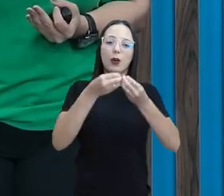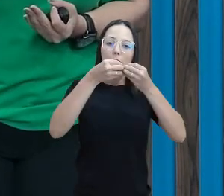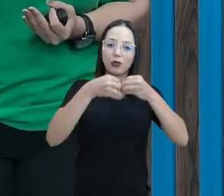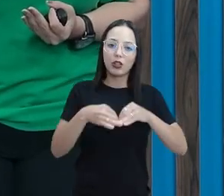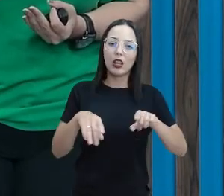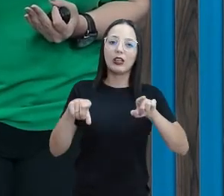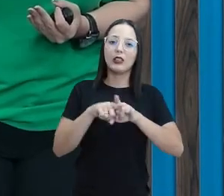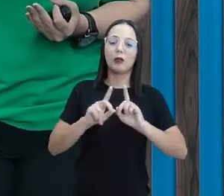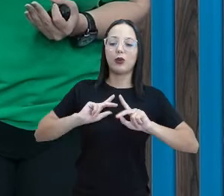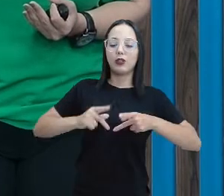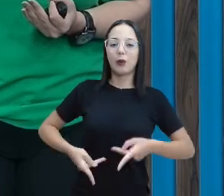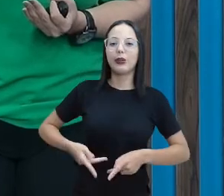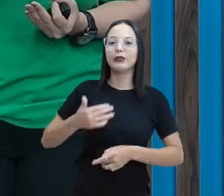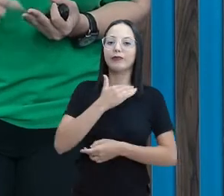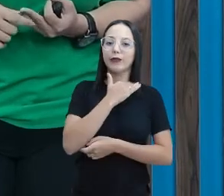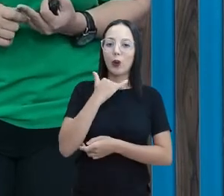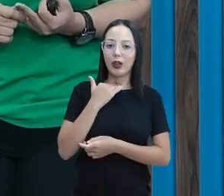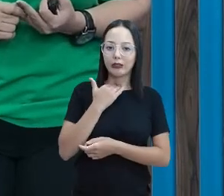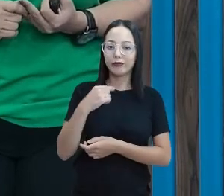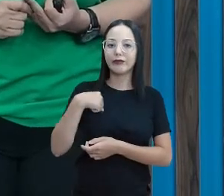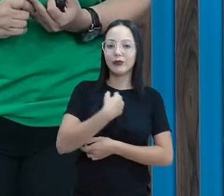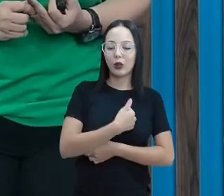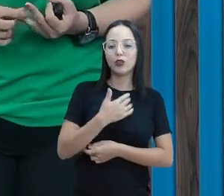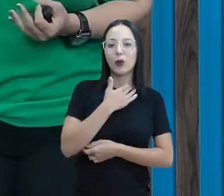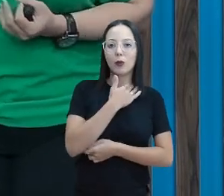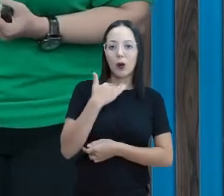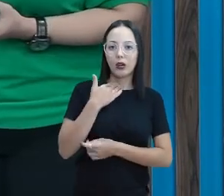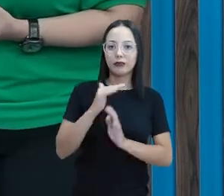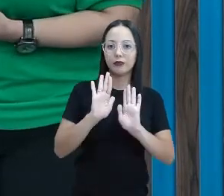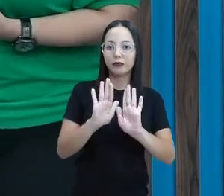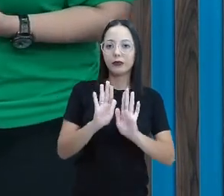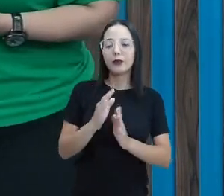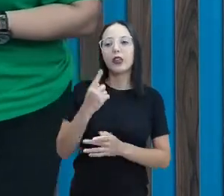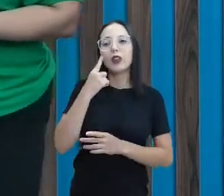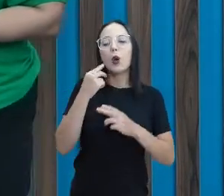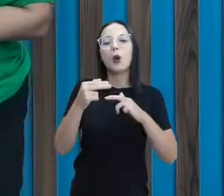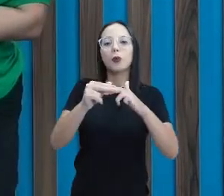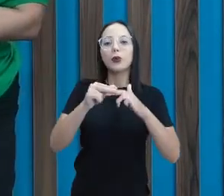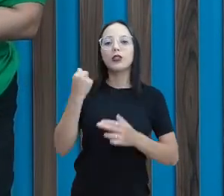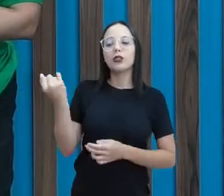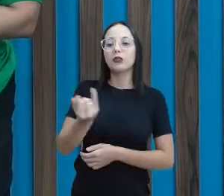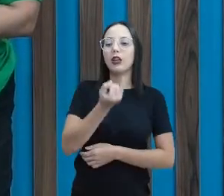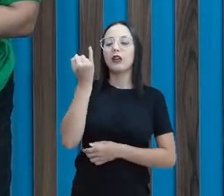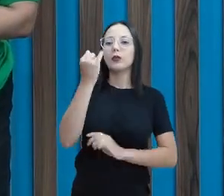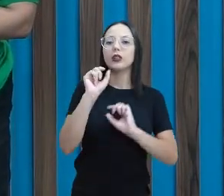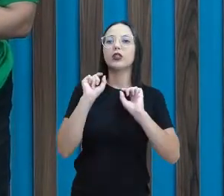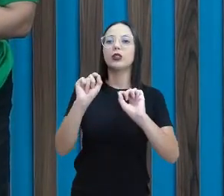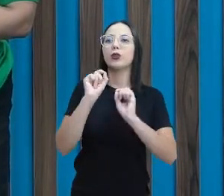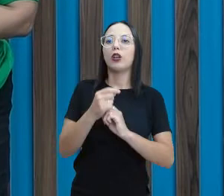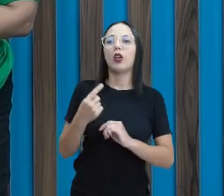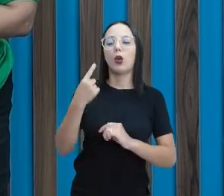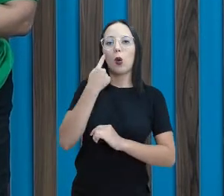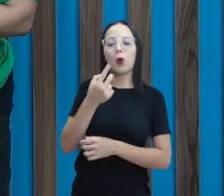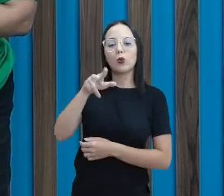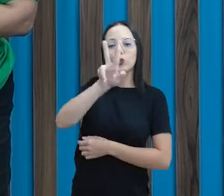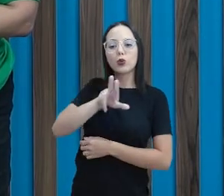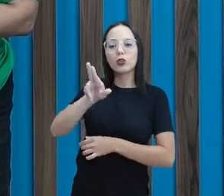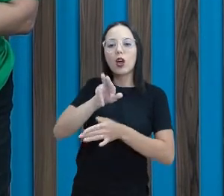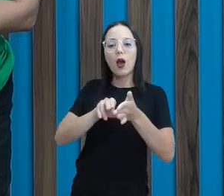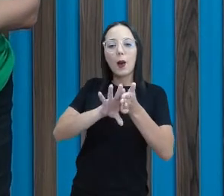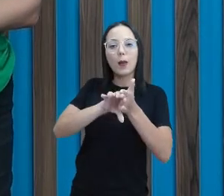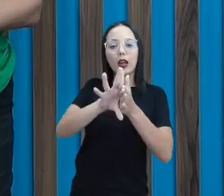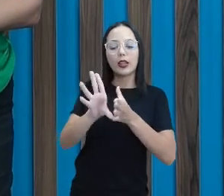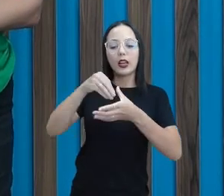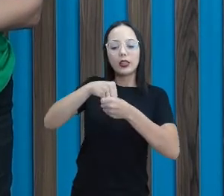ir a óbito, né? Pode fazer com que a gente morra, tá certo? Então, é importante aqui, ó, essa aplicação das bactérias